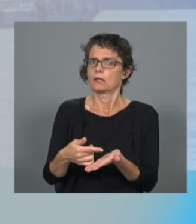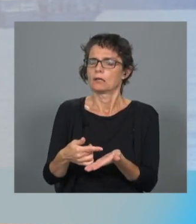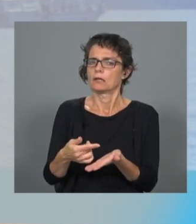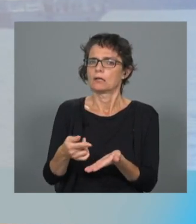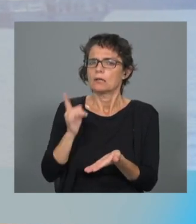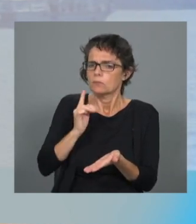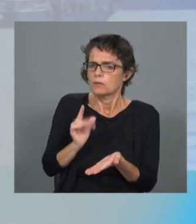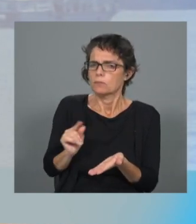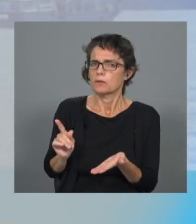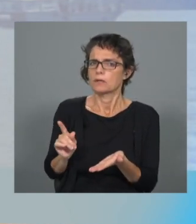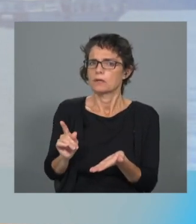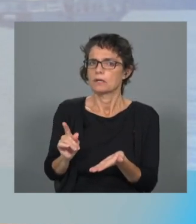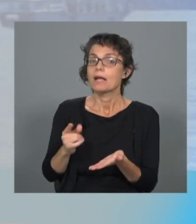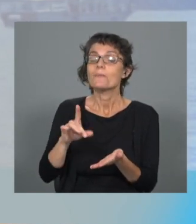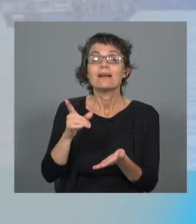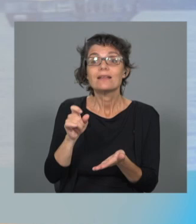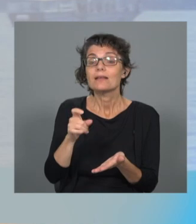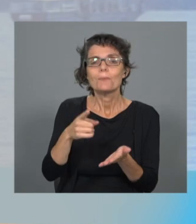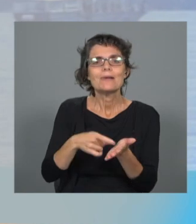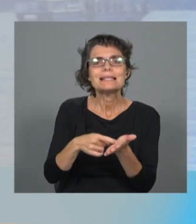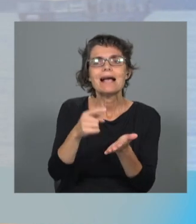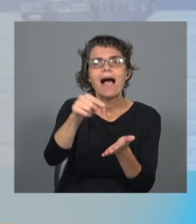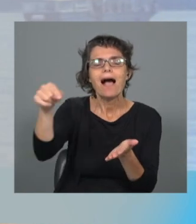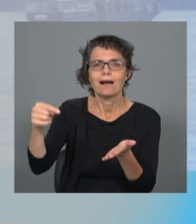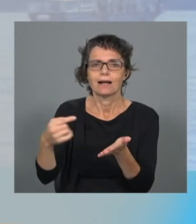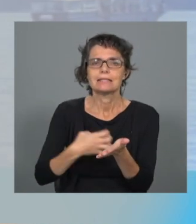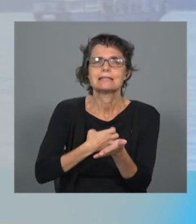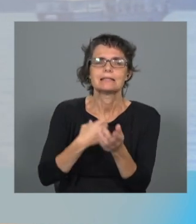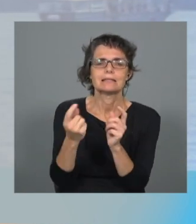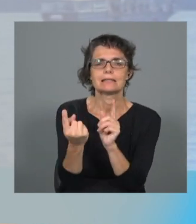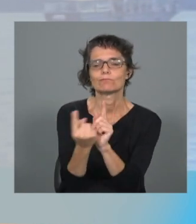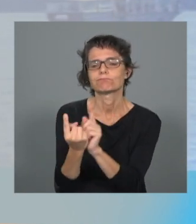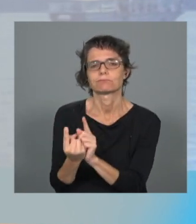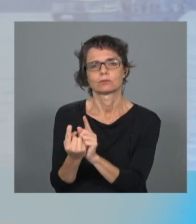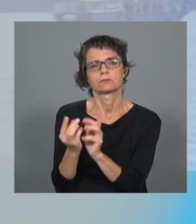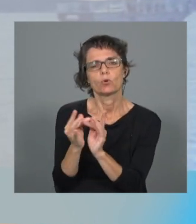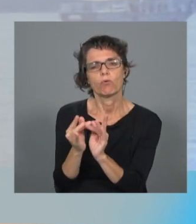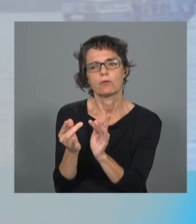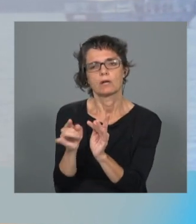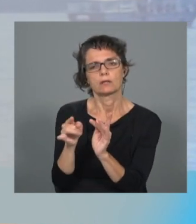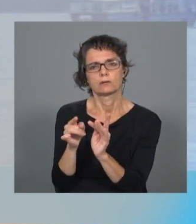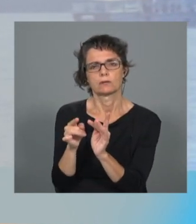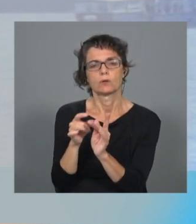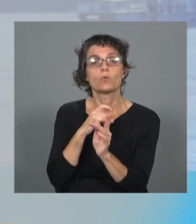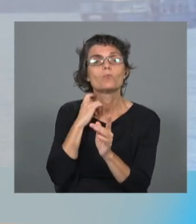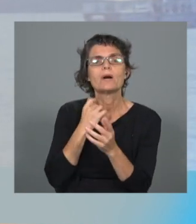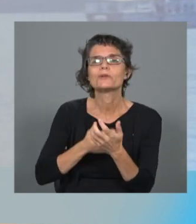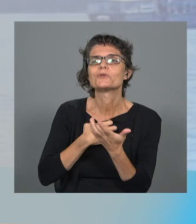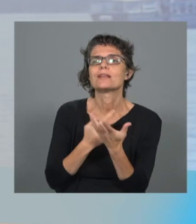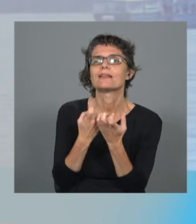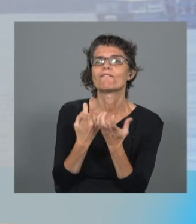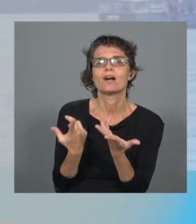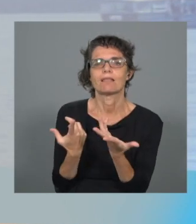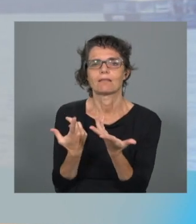esta necessidade de estar junto das pessoas, porque o pároco, o pastor, precisa desta proximidade e